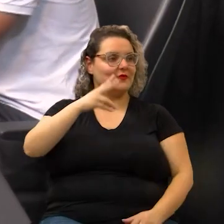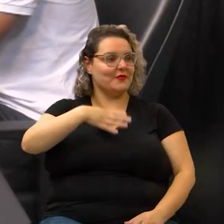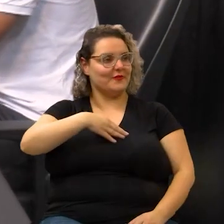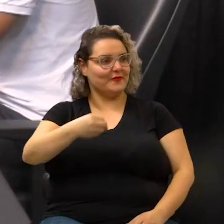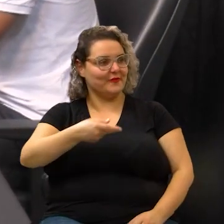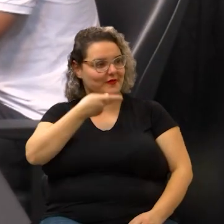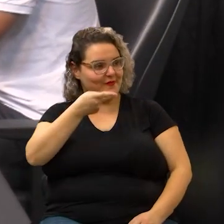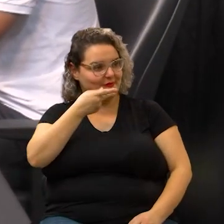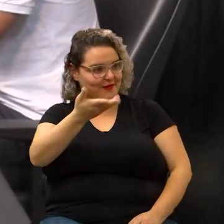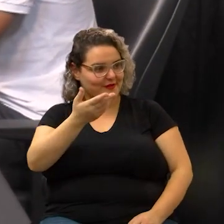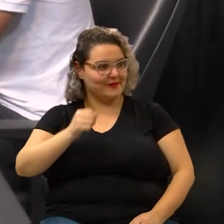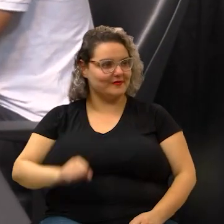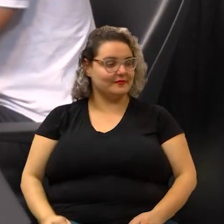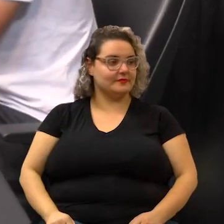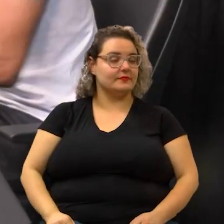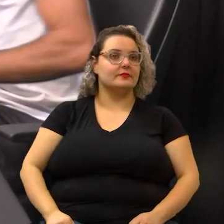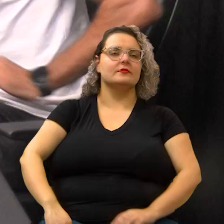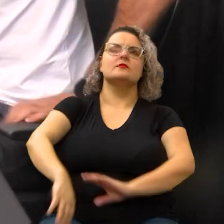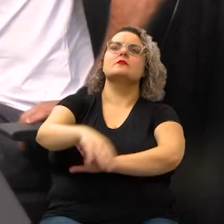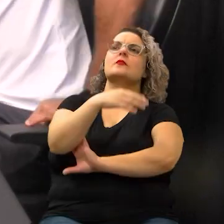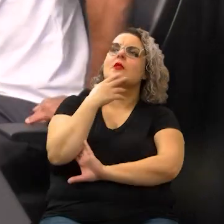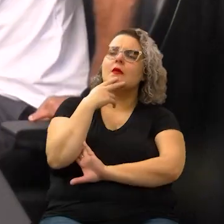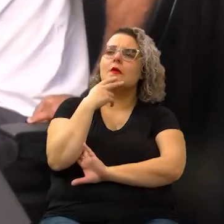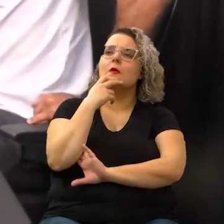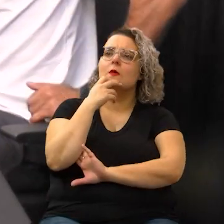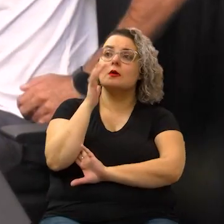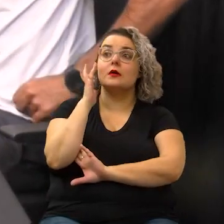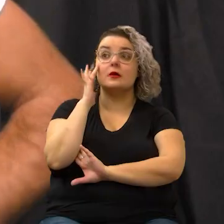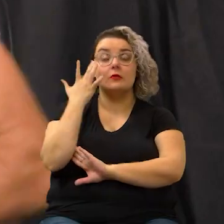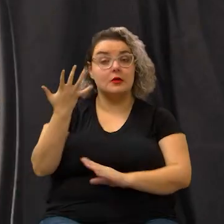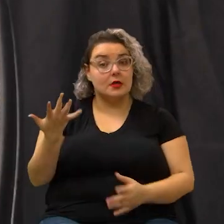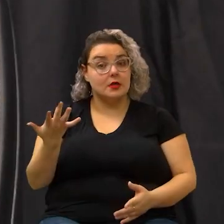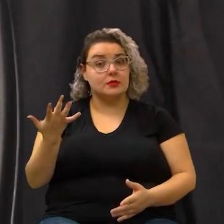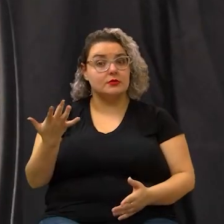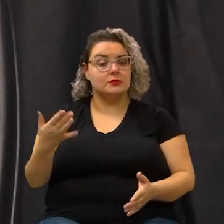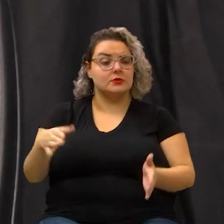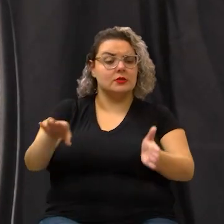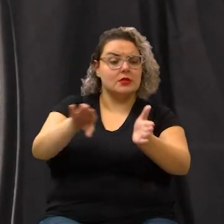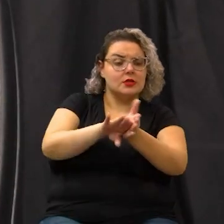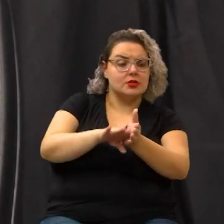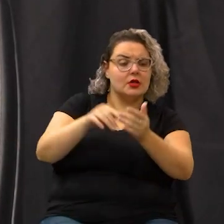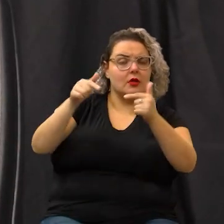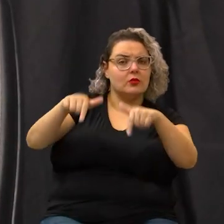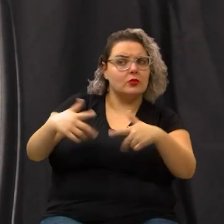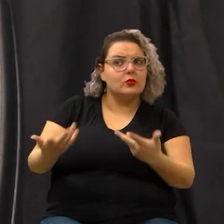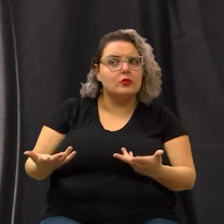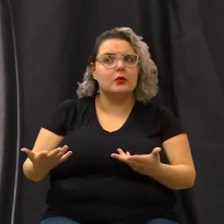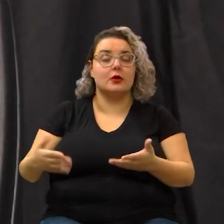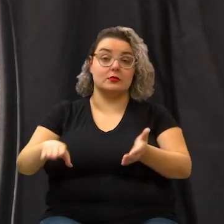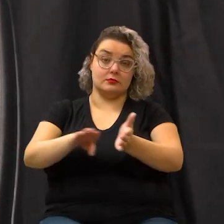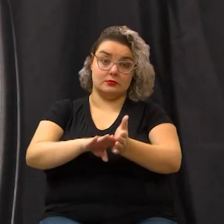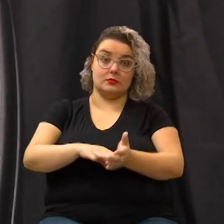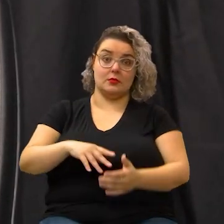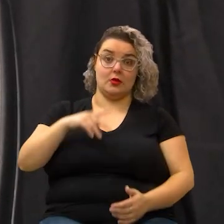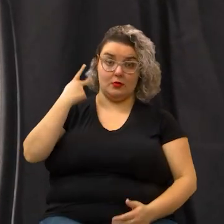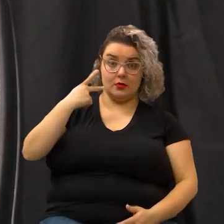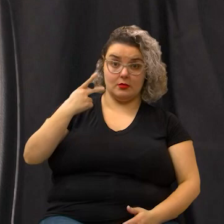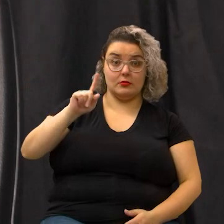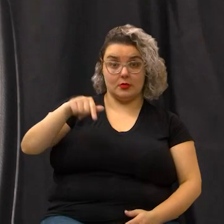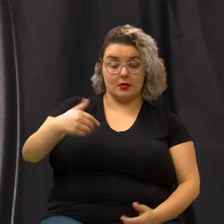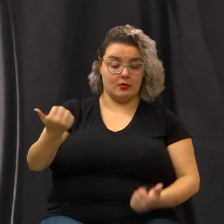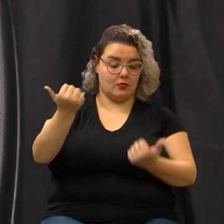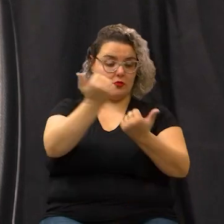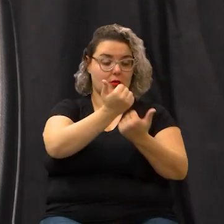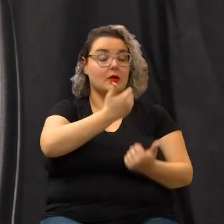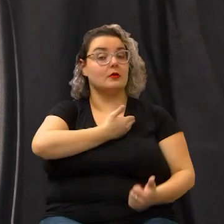hoje ouvir o seu filhão falando isso. Eu acho que tudo que a gente chegar onde a gente chegou e está, né, no cargo de vereador,